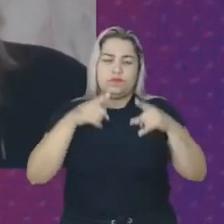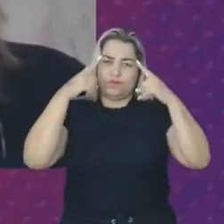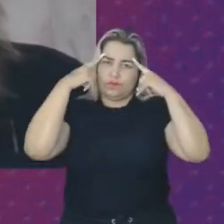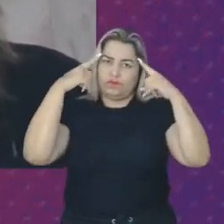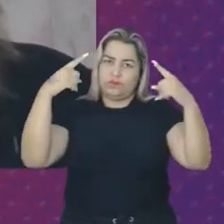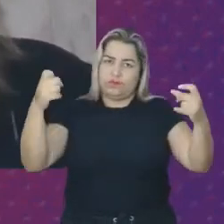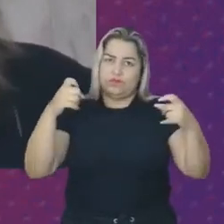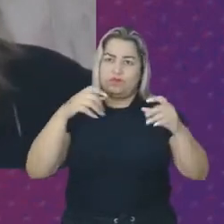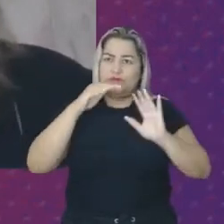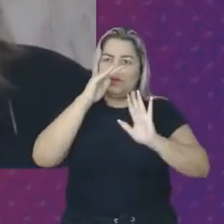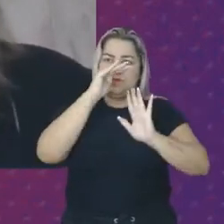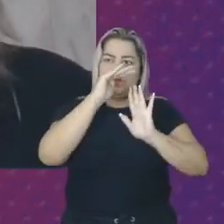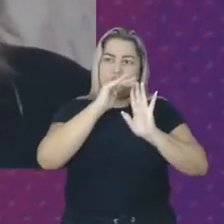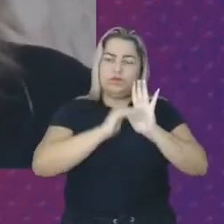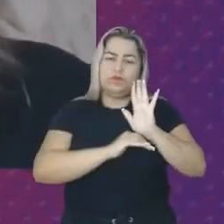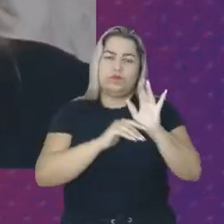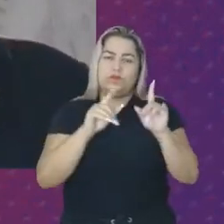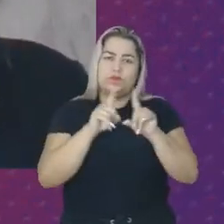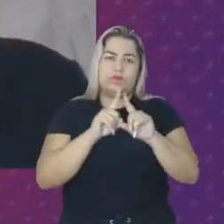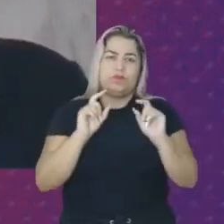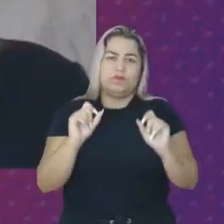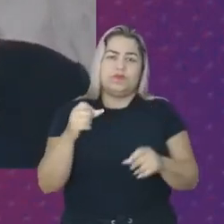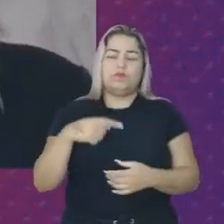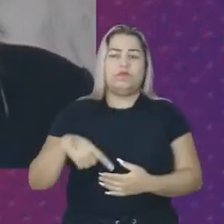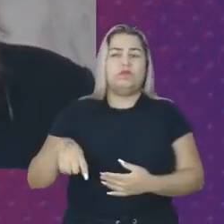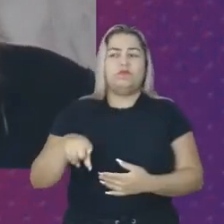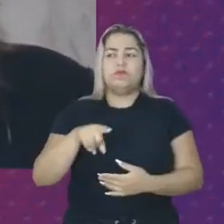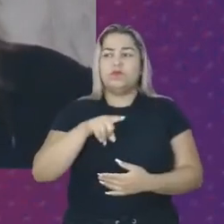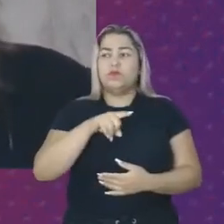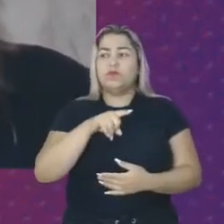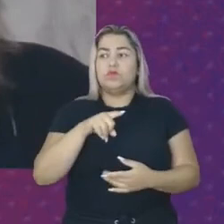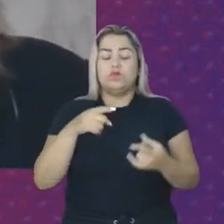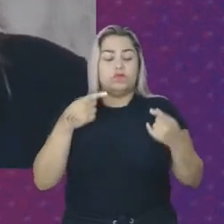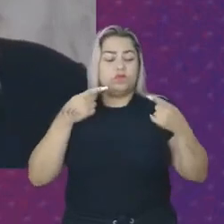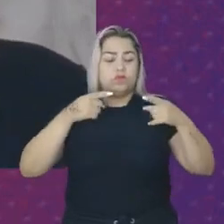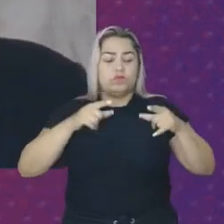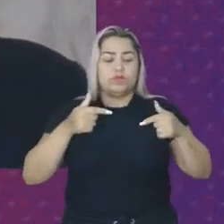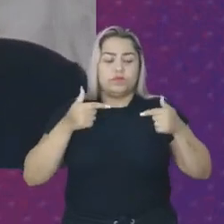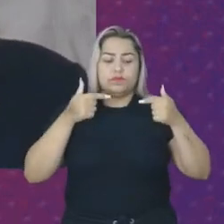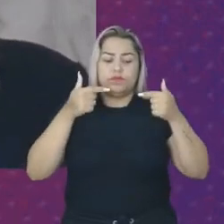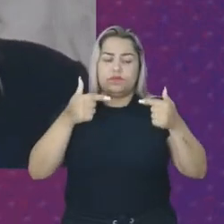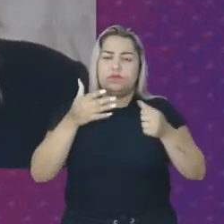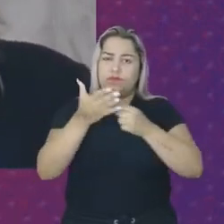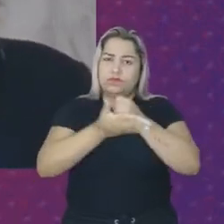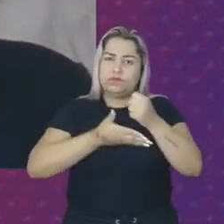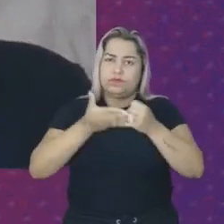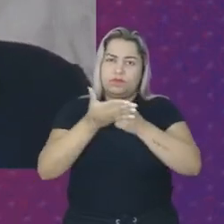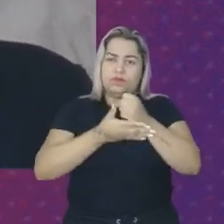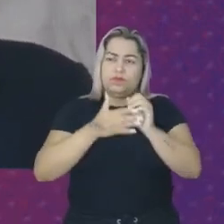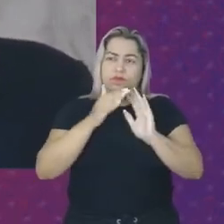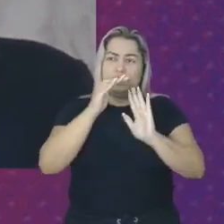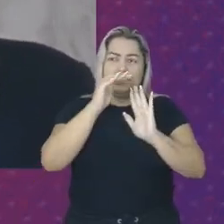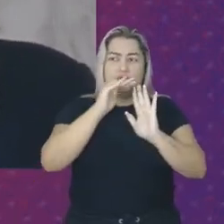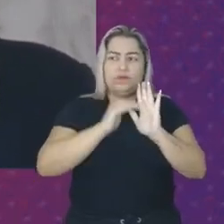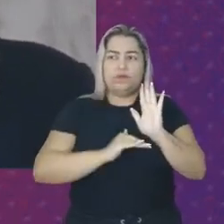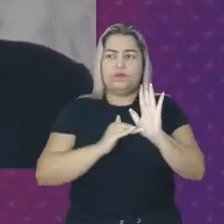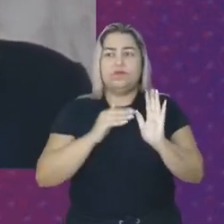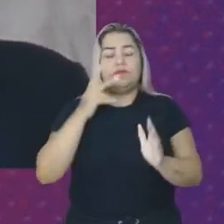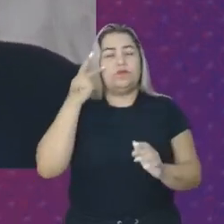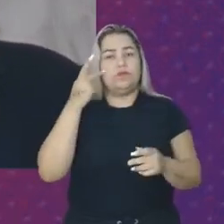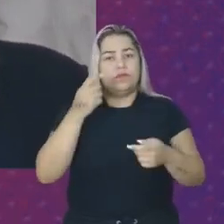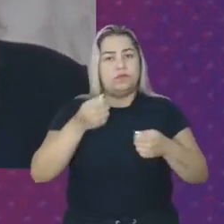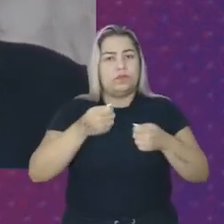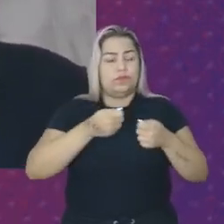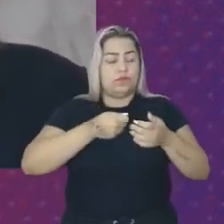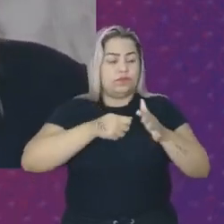dos protocolos estaduais de enfrentamento ao feminicídio, com base nas diretrizes para